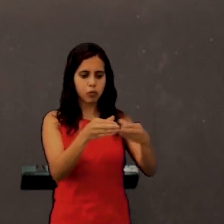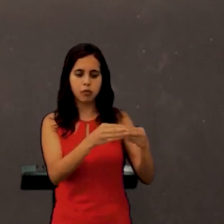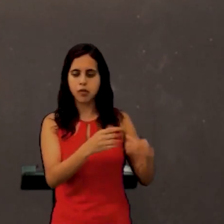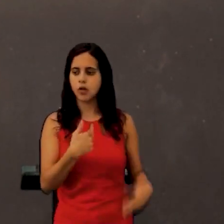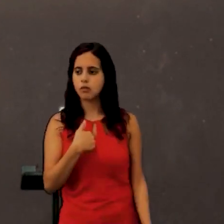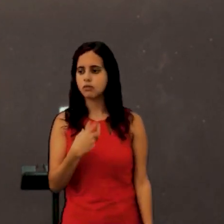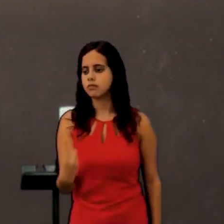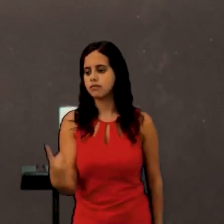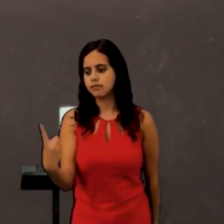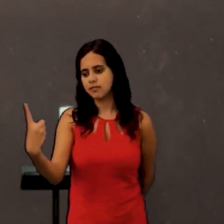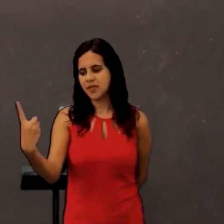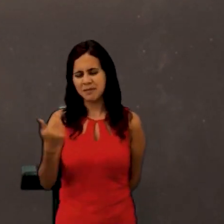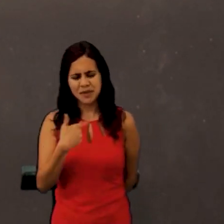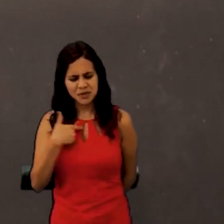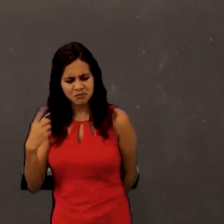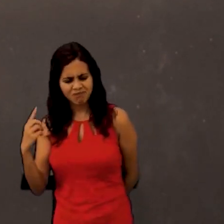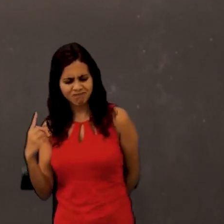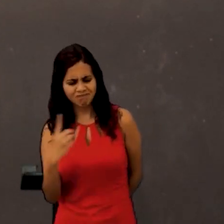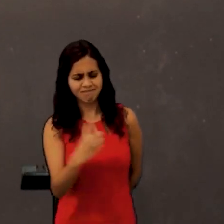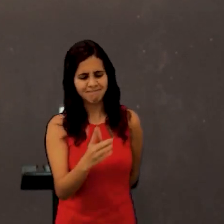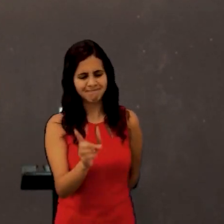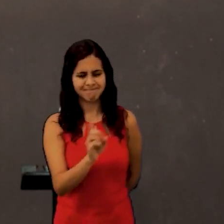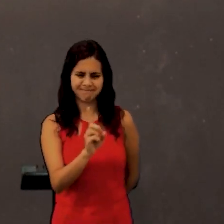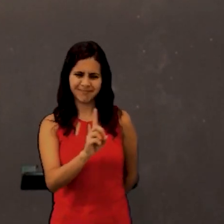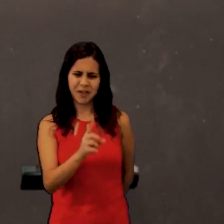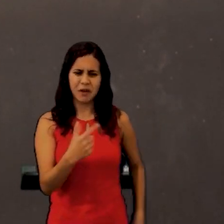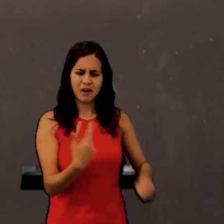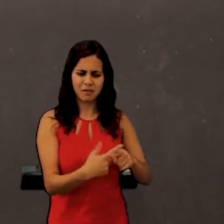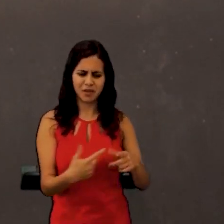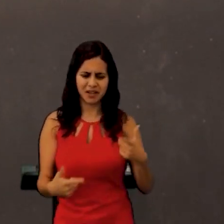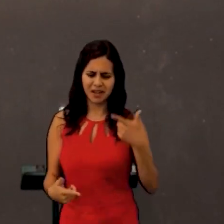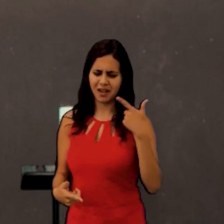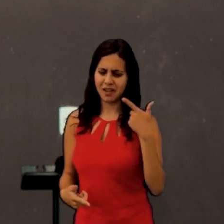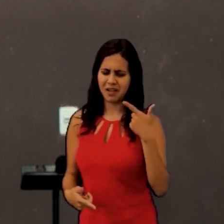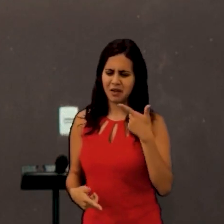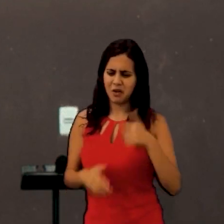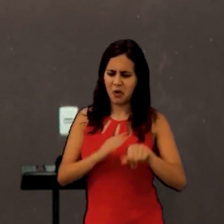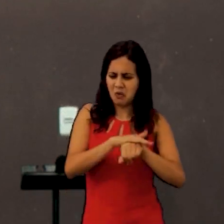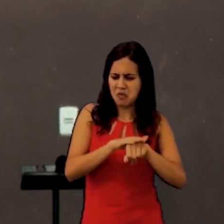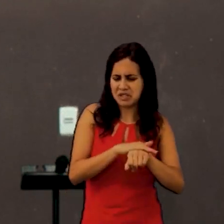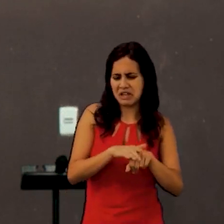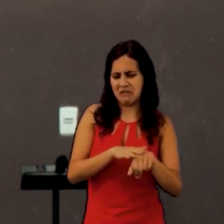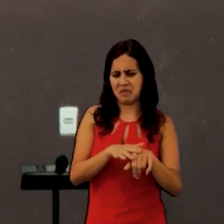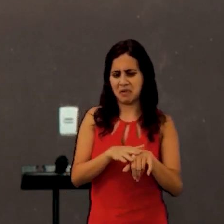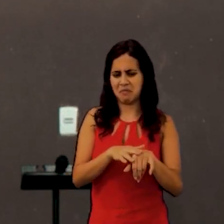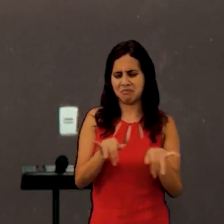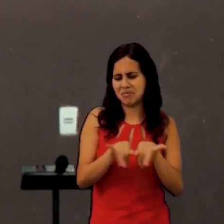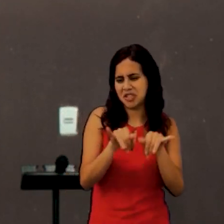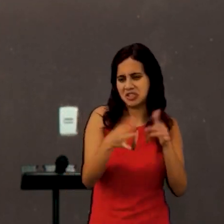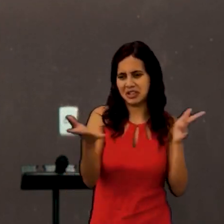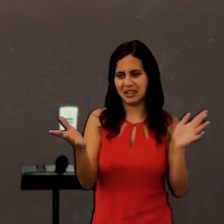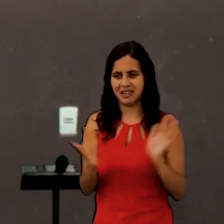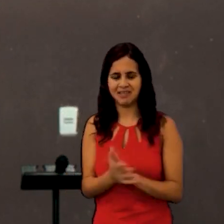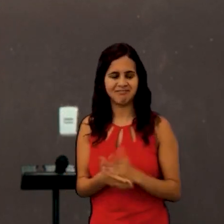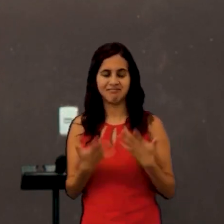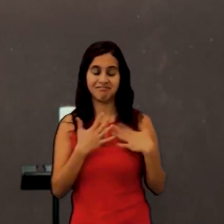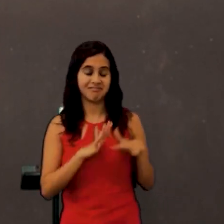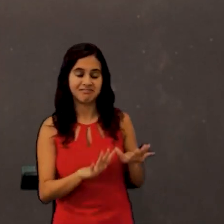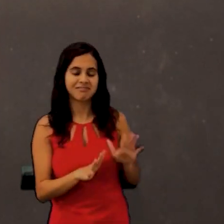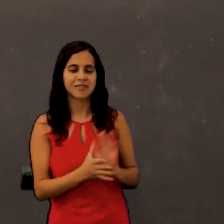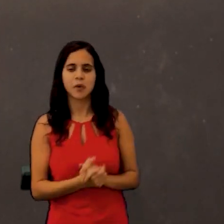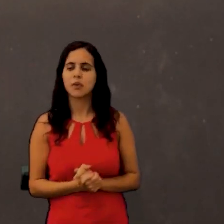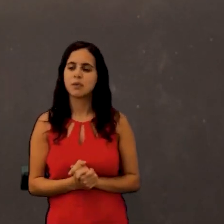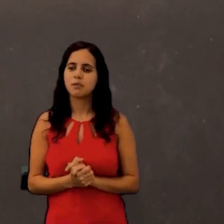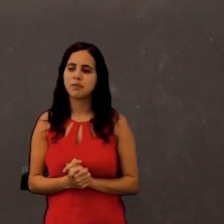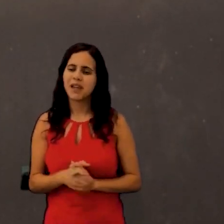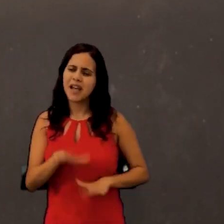Mas eu não conseguia ficar na galera. Por quê? Porque quando eu ficava na galera, os caras começavam a conversar bobagem, besteira, e eu não ficava lá. Eu dizia, não, eu não vou me sentar na roda dos escarnecedores.